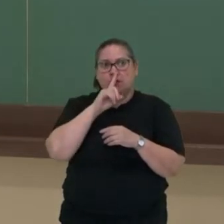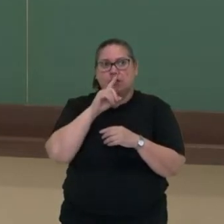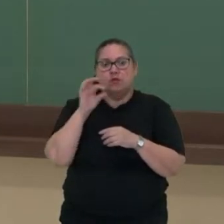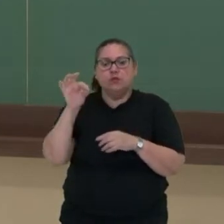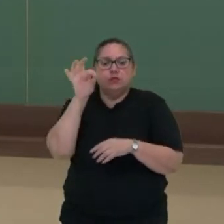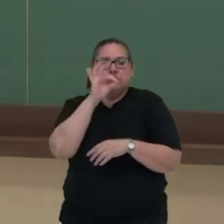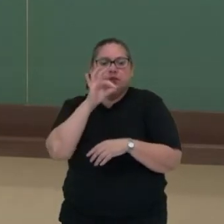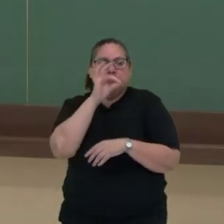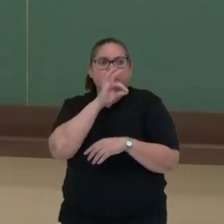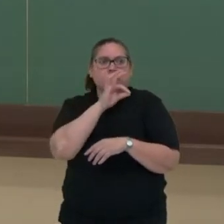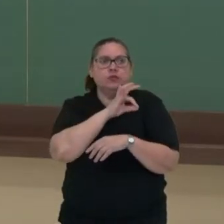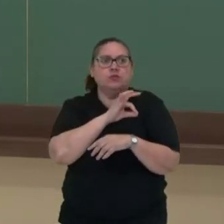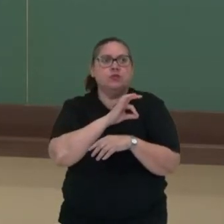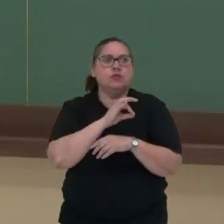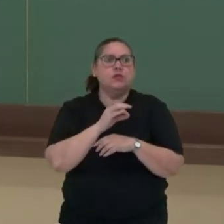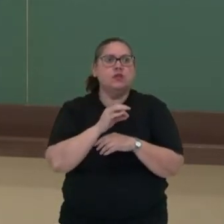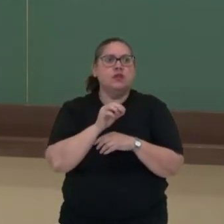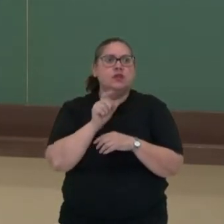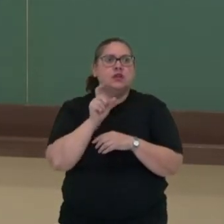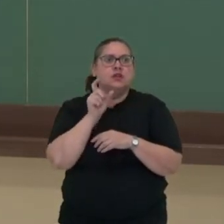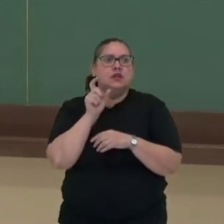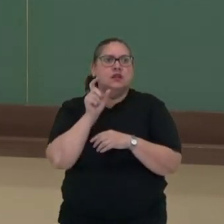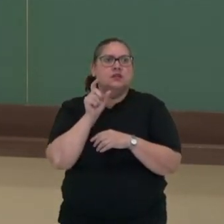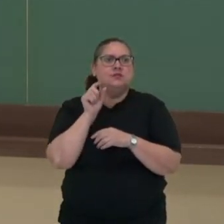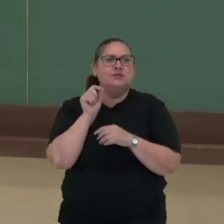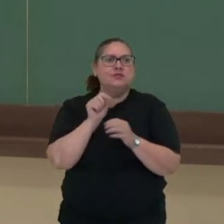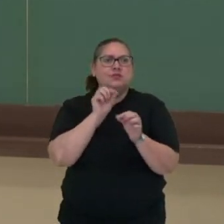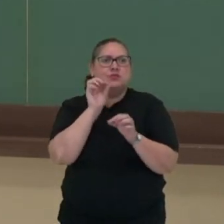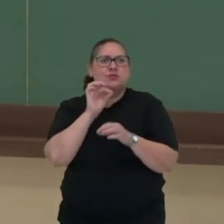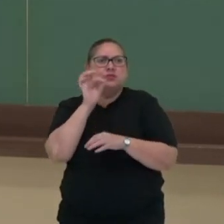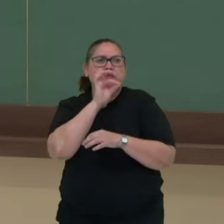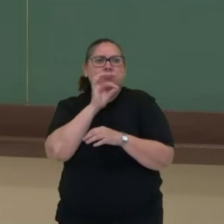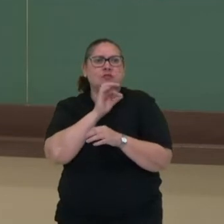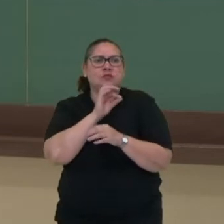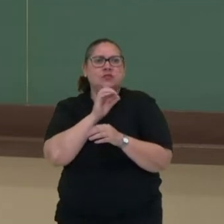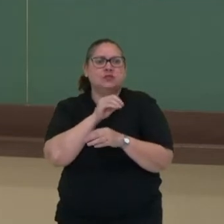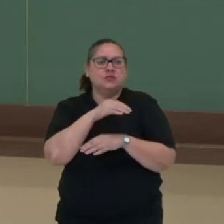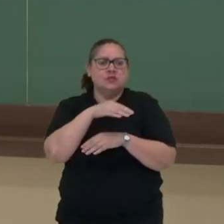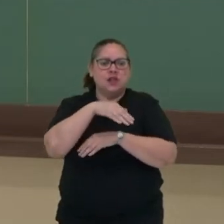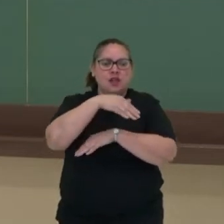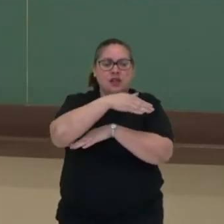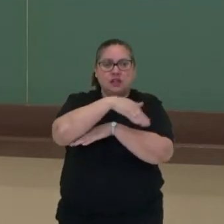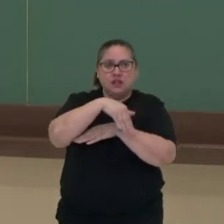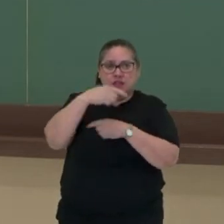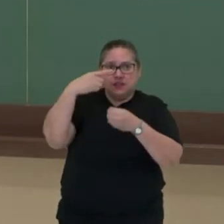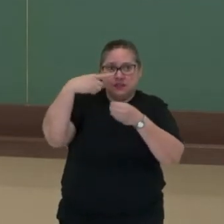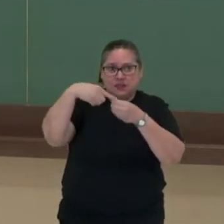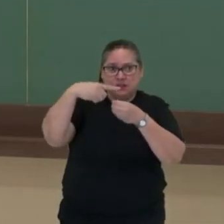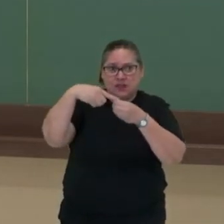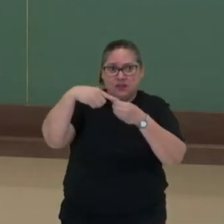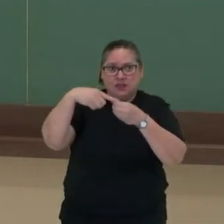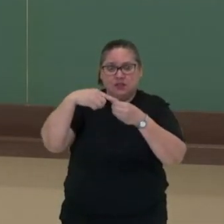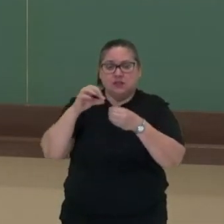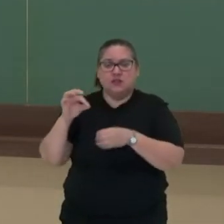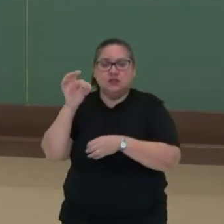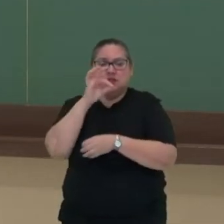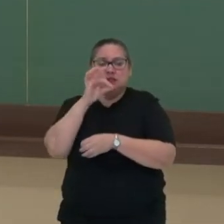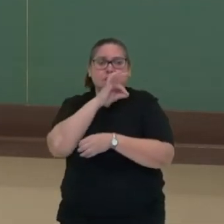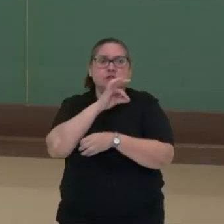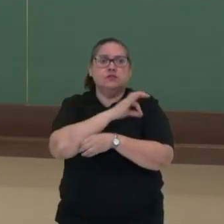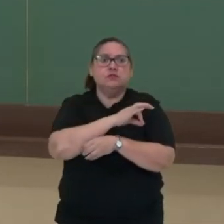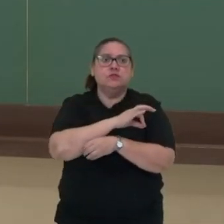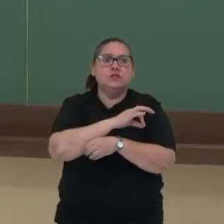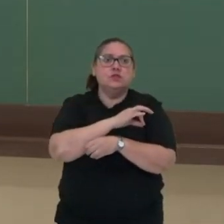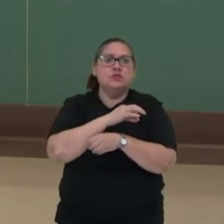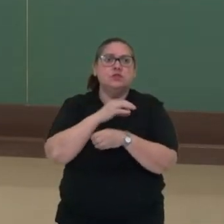mosquito Haemococcus. O meio urbano, a transmissão se dá através do mosquito Aedes